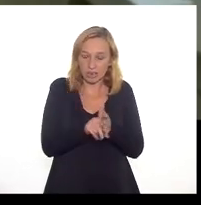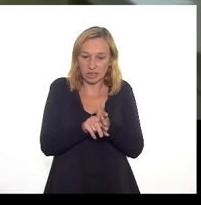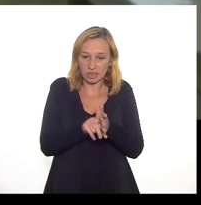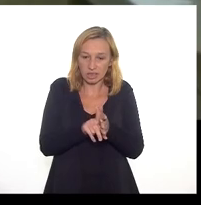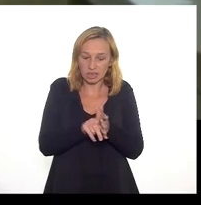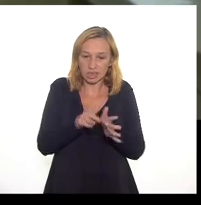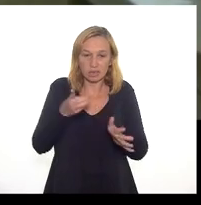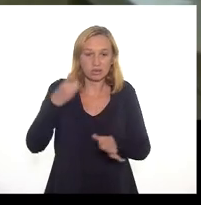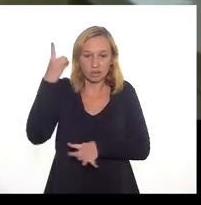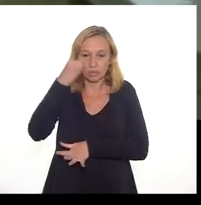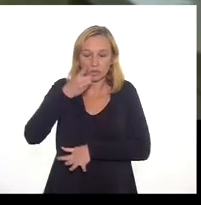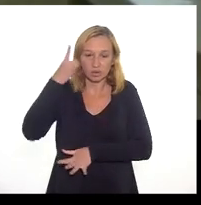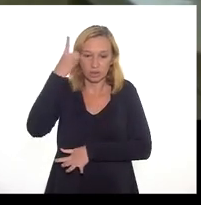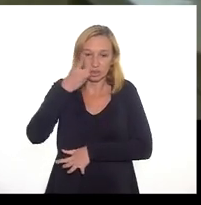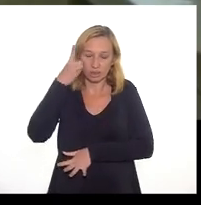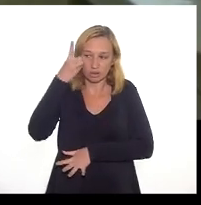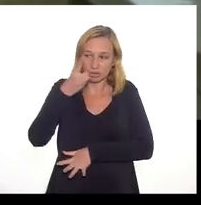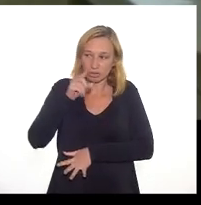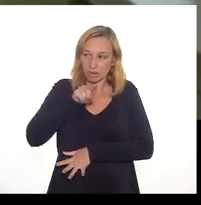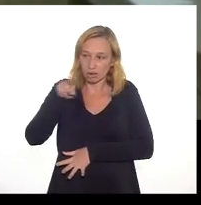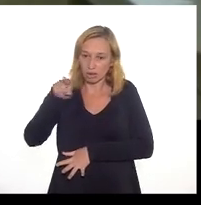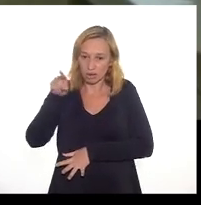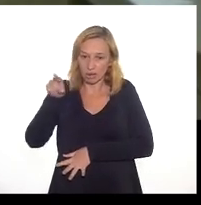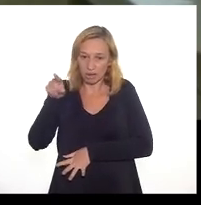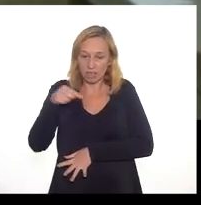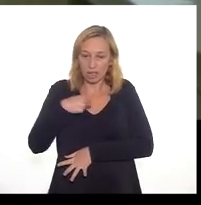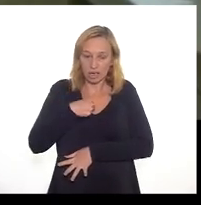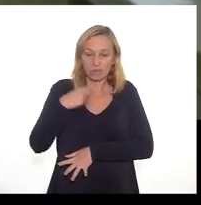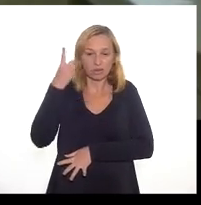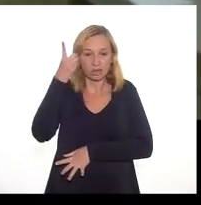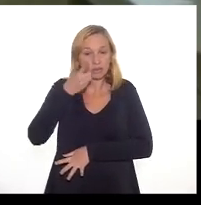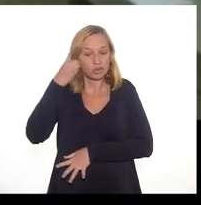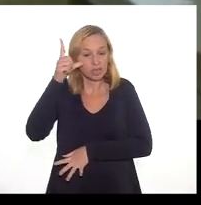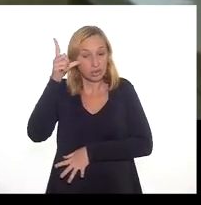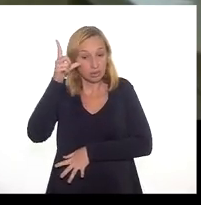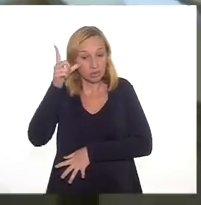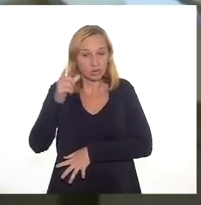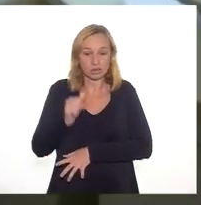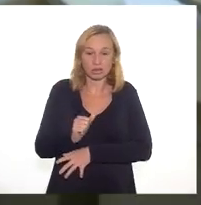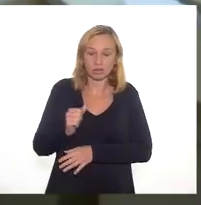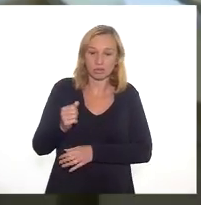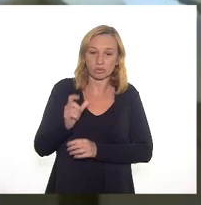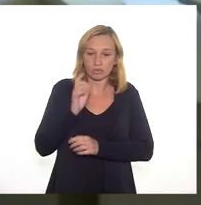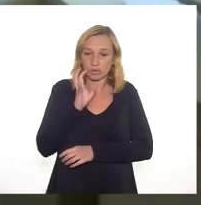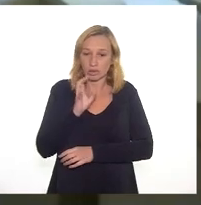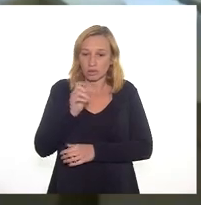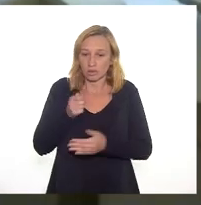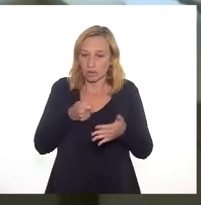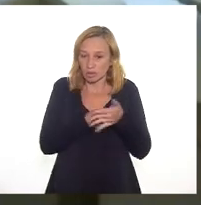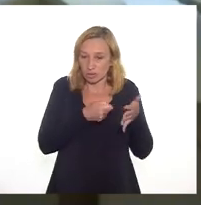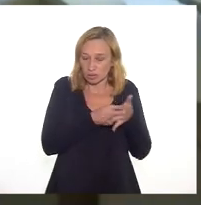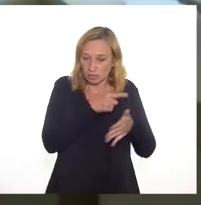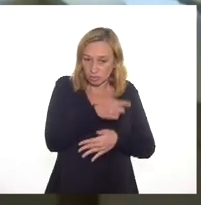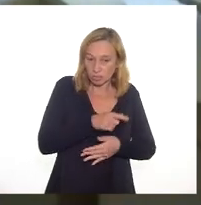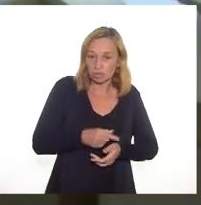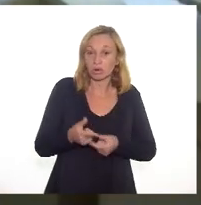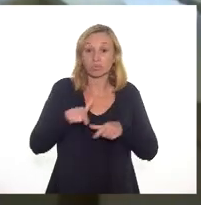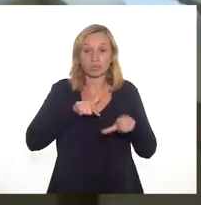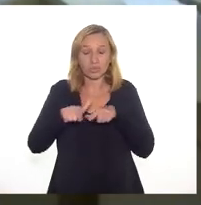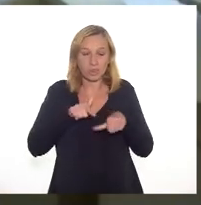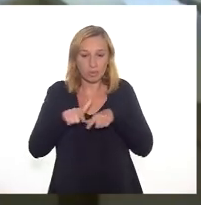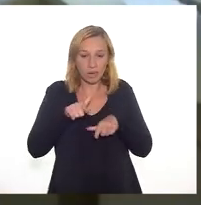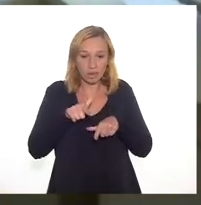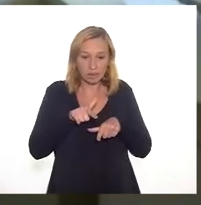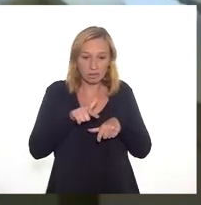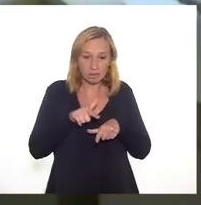do Tribunal Especial Misto e eu e a deputada Lucinha com acusação. É um trabalho